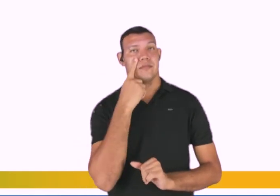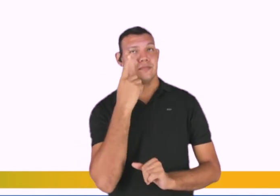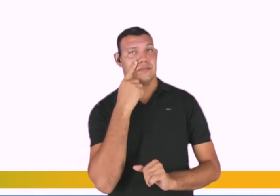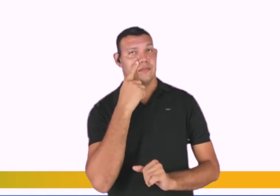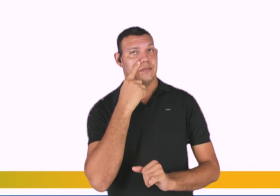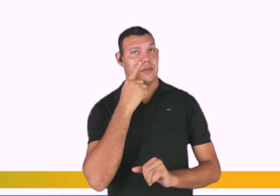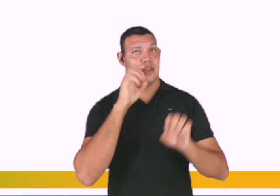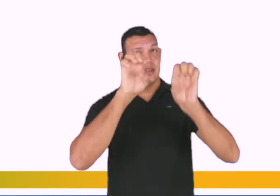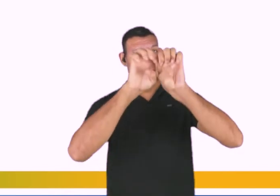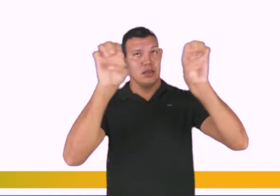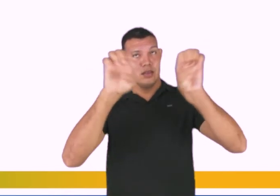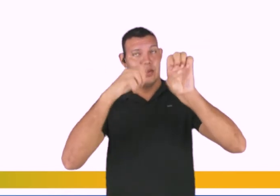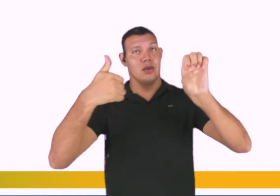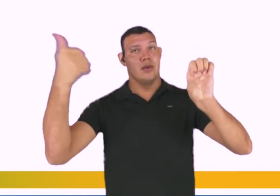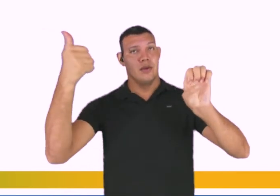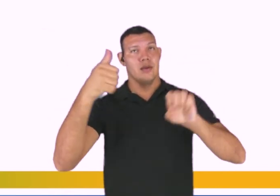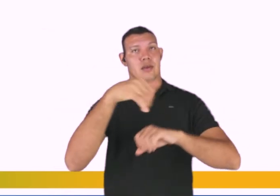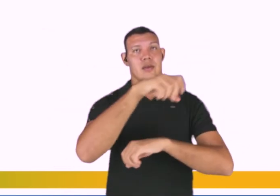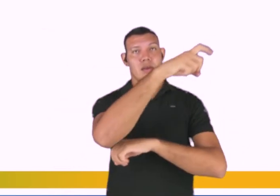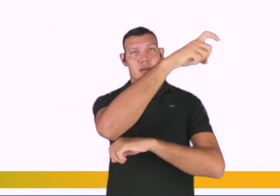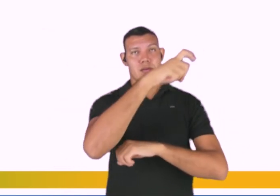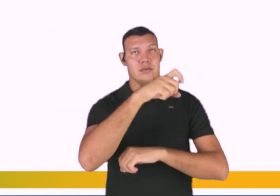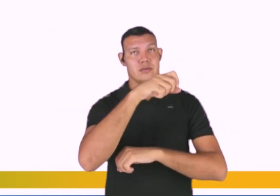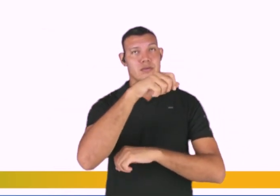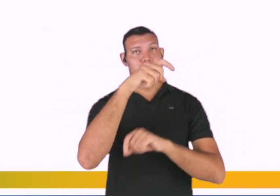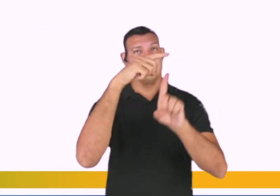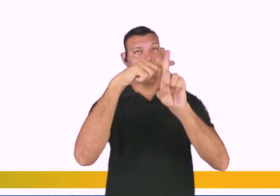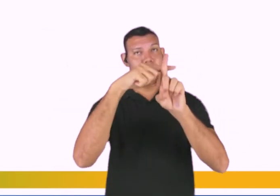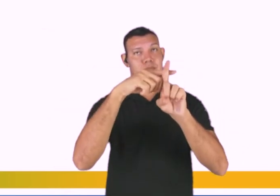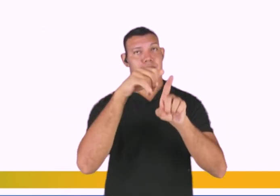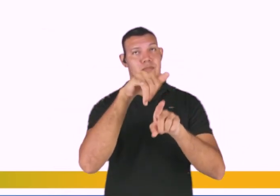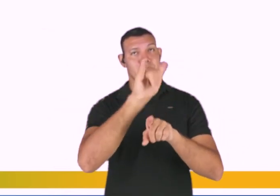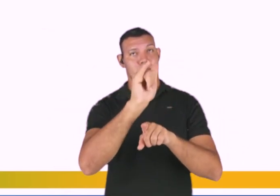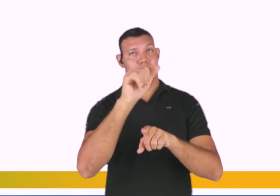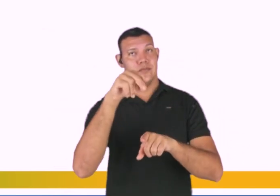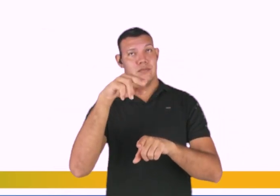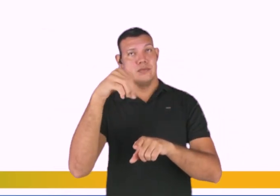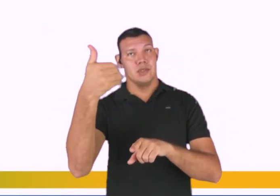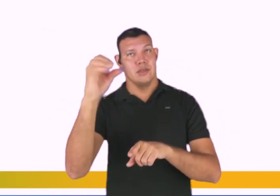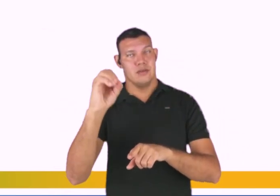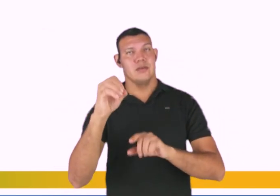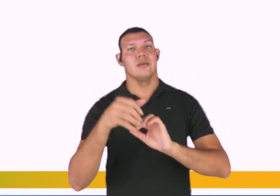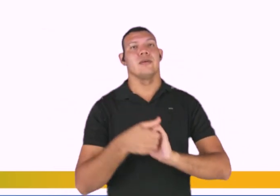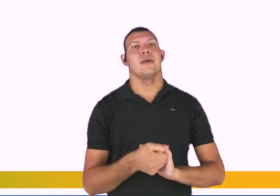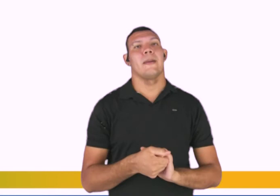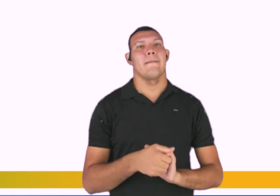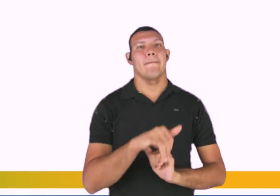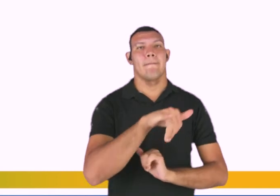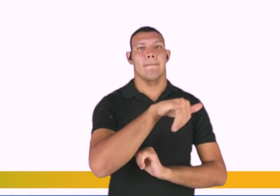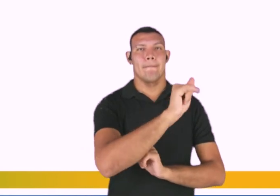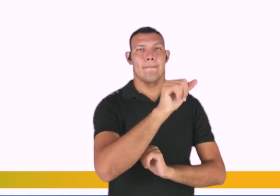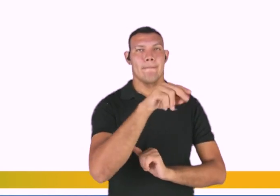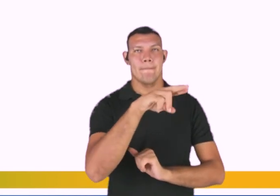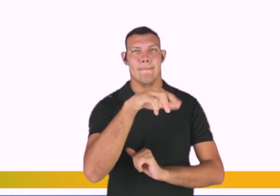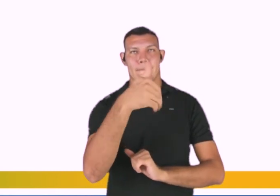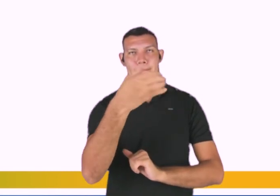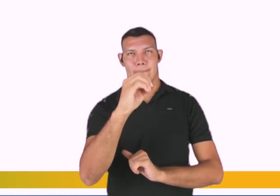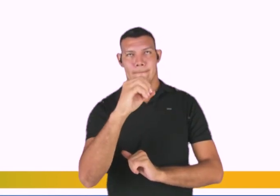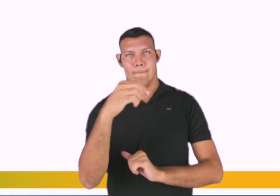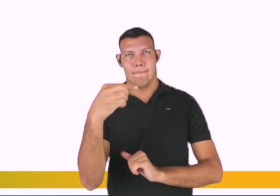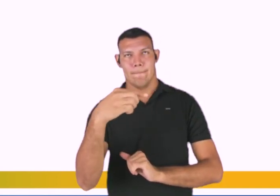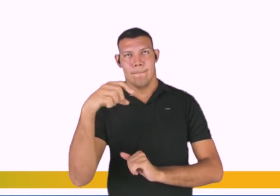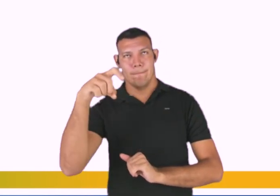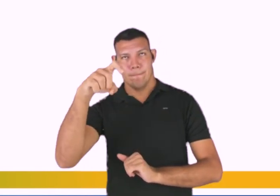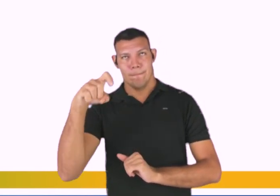maneira. Y é igual a 10 menos x. E aí meu y é igual a 10 menos o